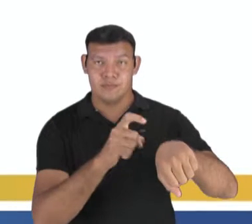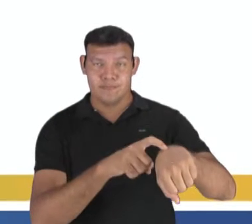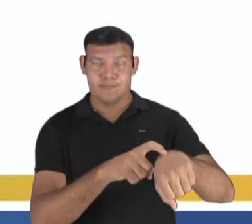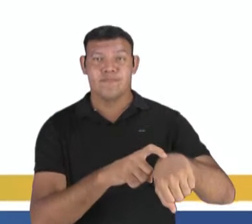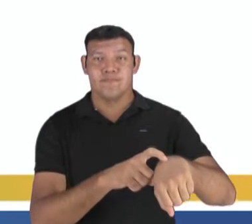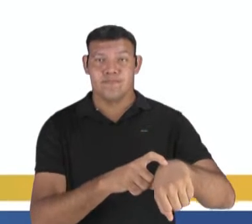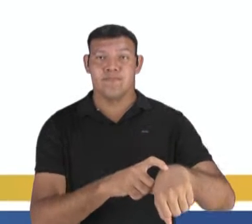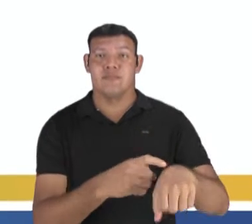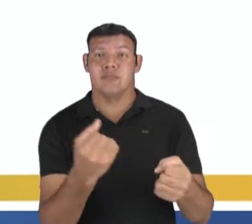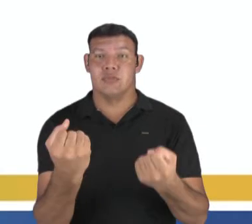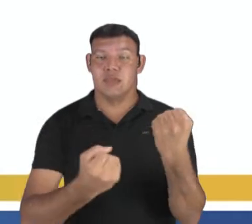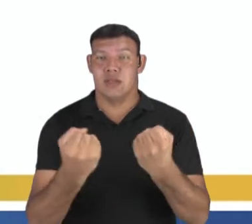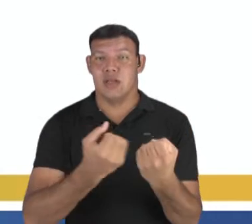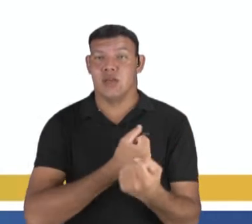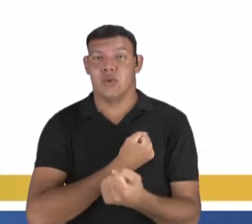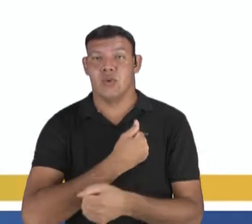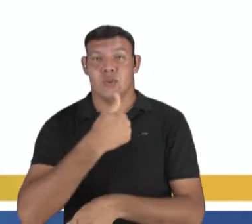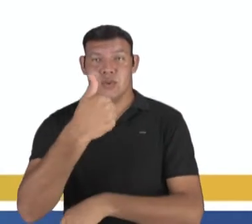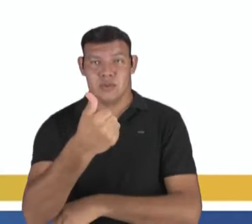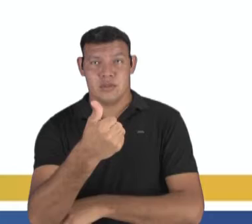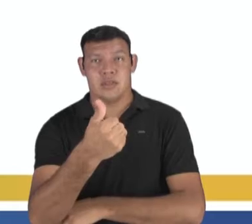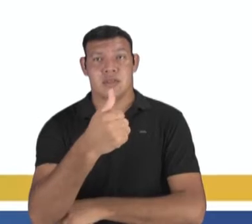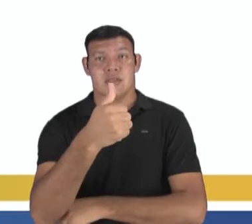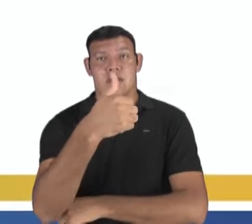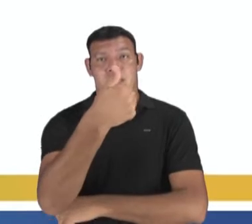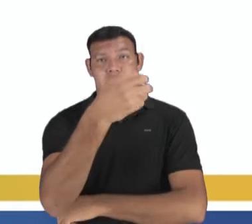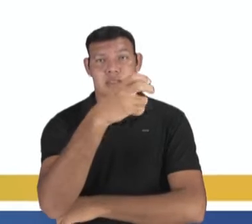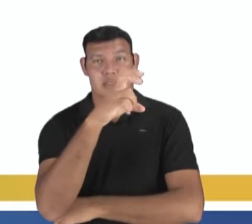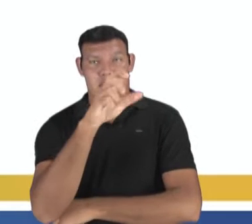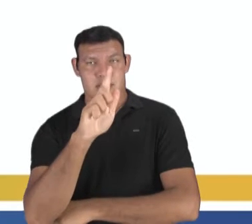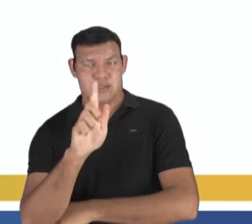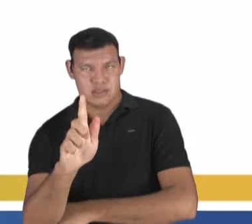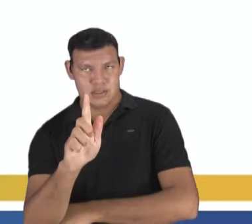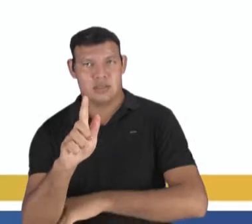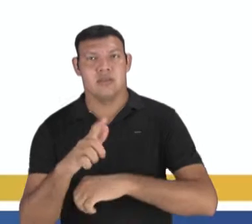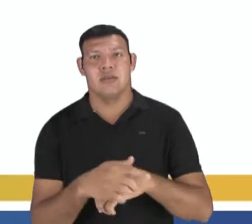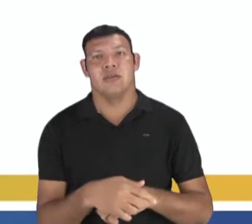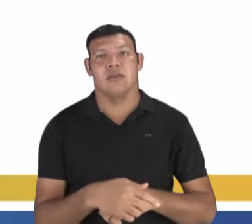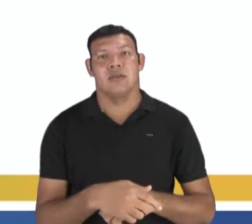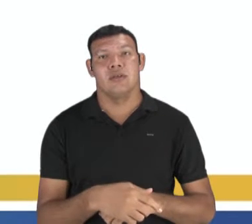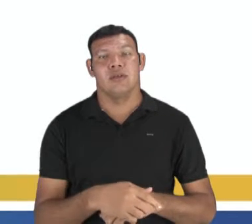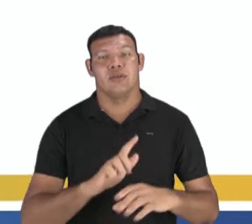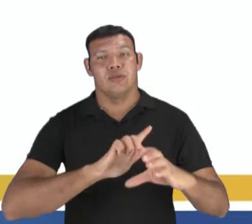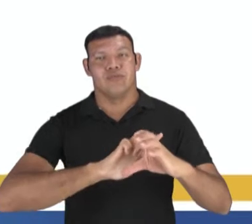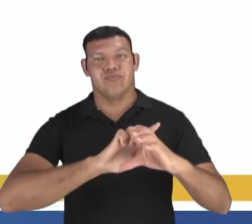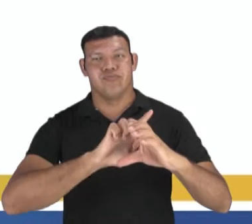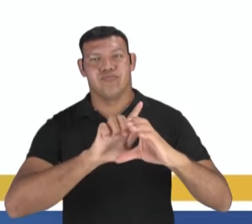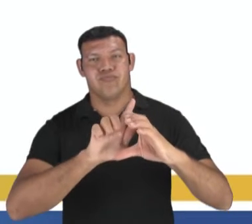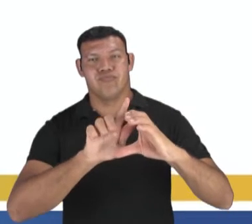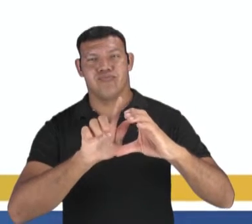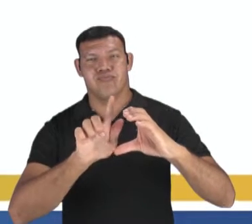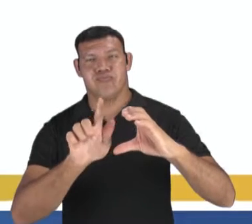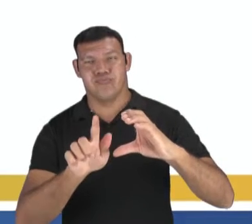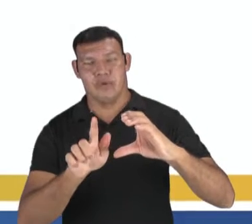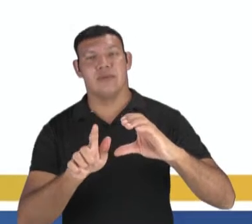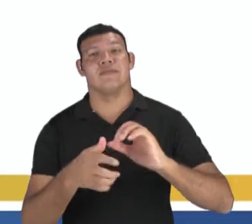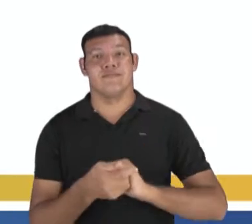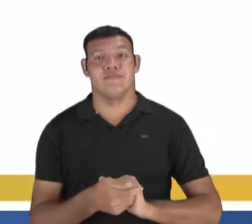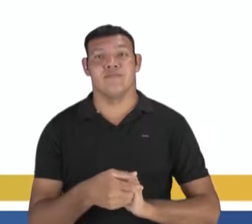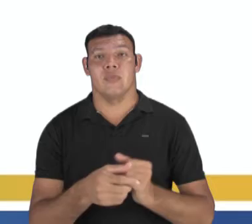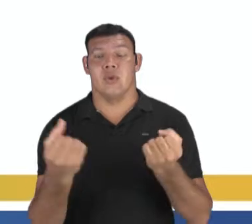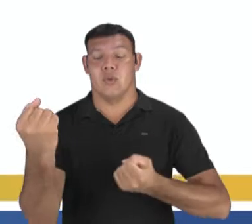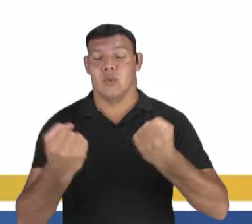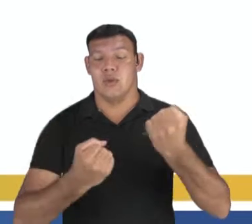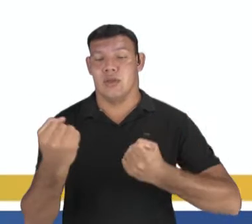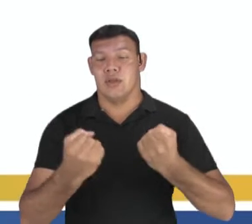que o carrinho 1, de massa 150 gramas, passa a se mover com velocidade escalar constante, o carrinho 2